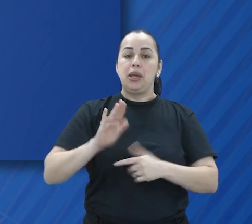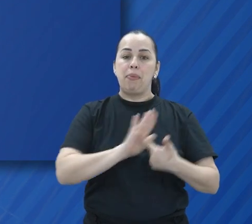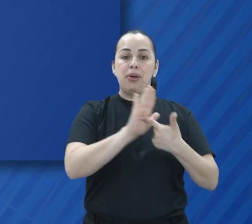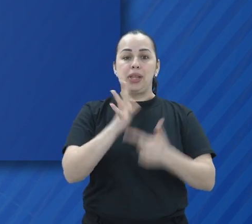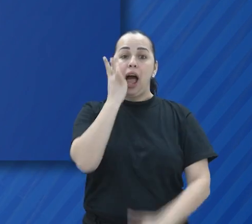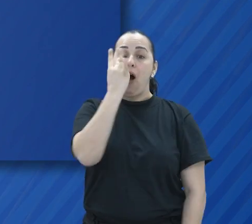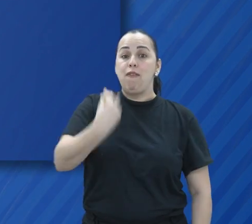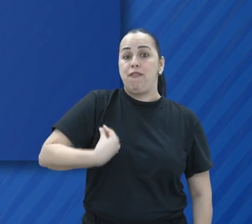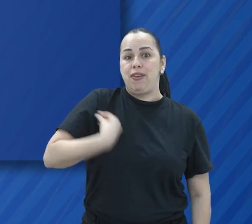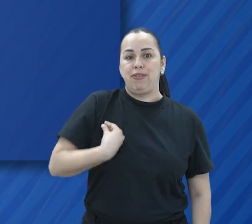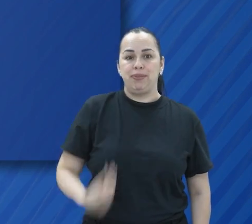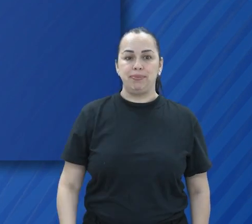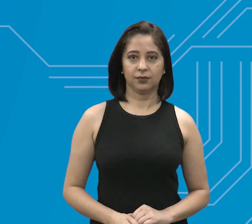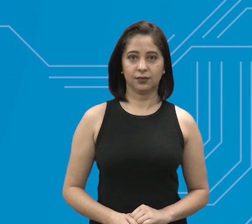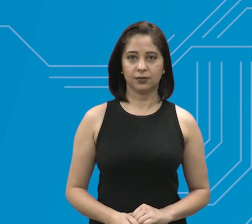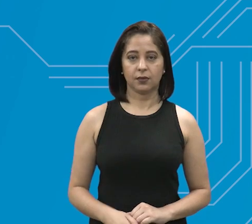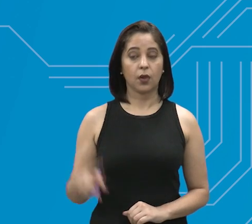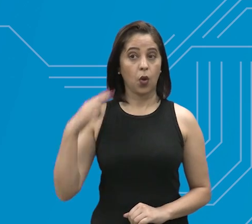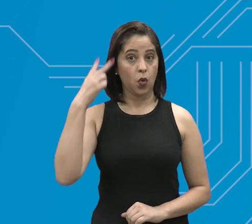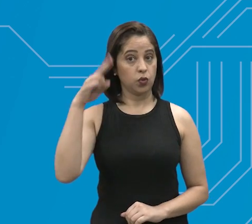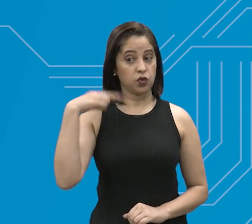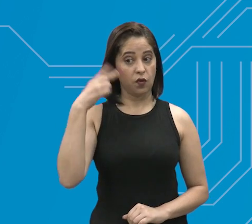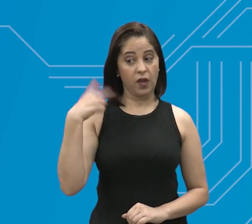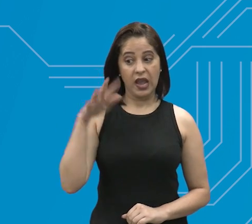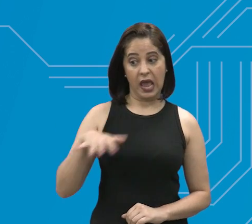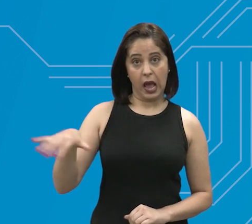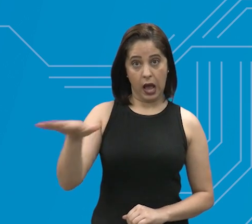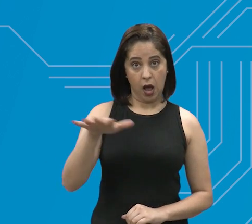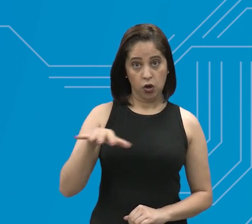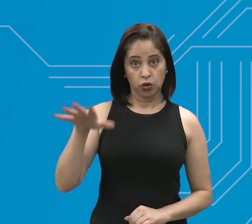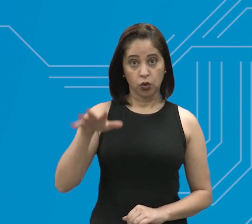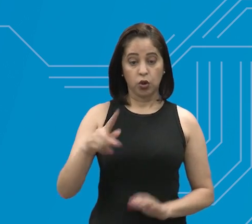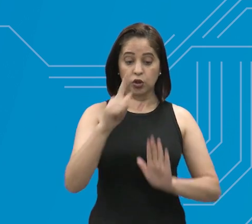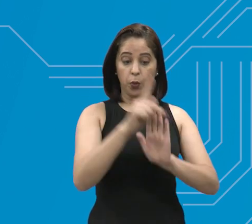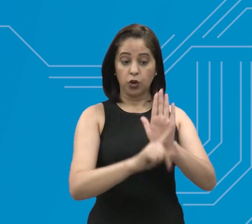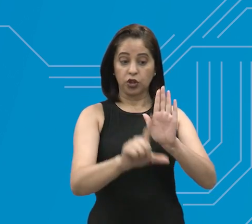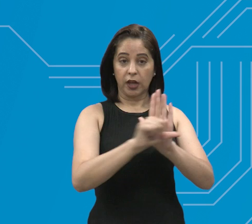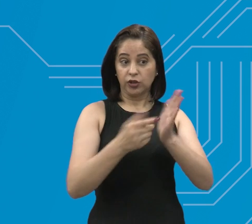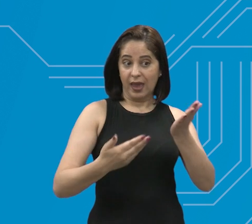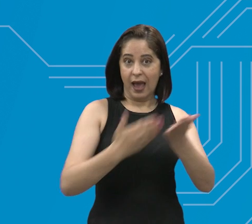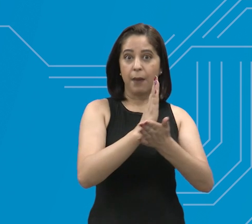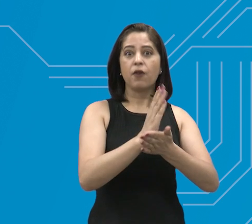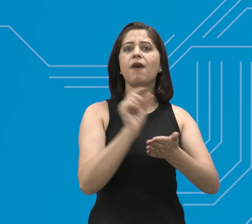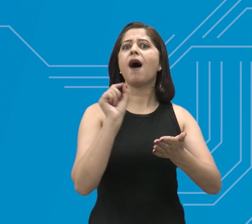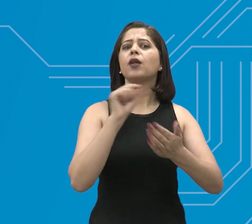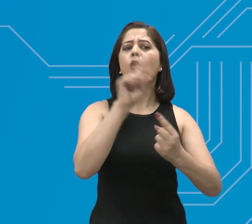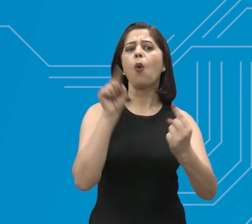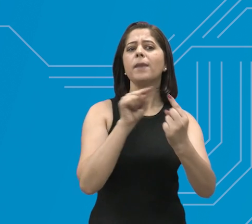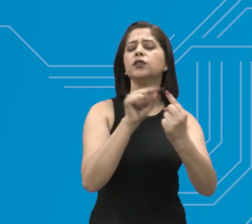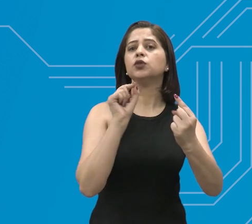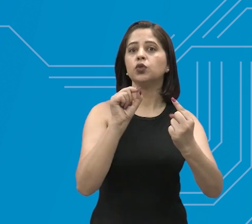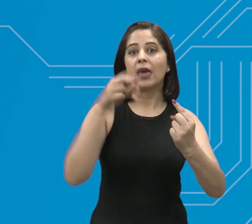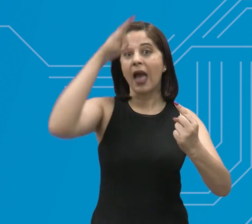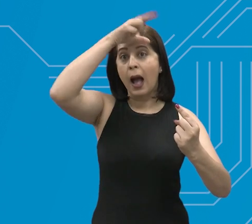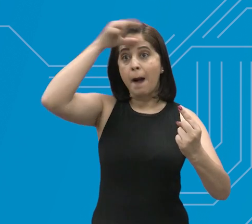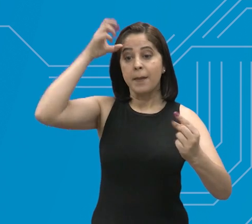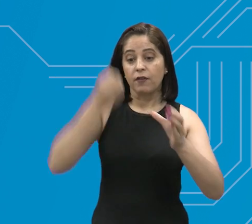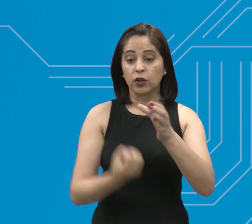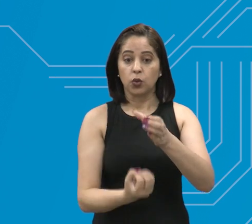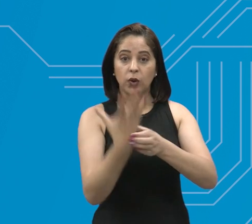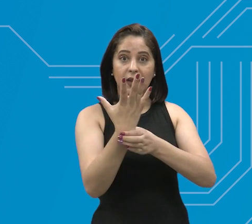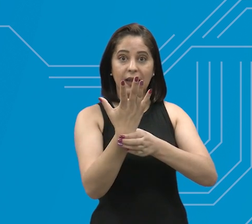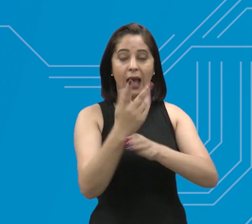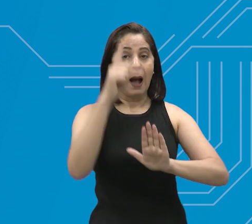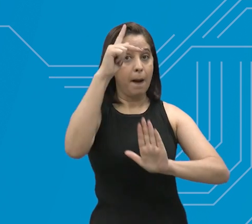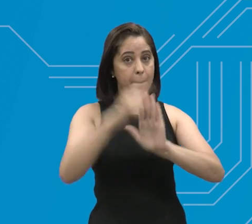16h, com transmissão ao vivo. E os vereadores também aprovaram um projeto que autoriza o Poder Executivo a criar o